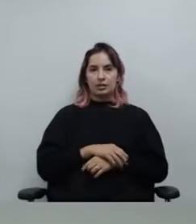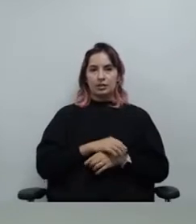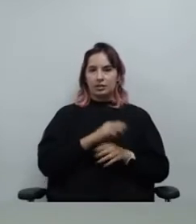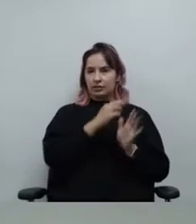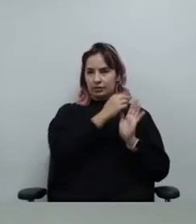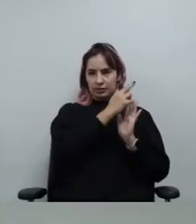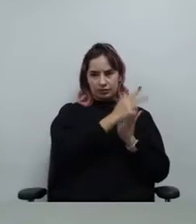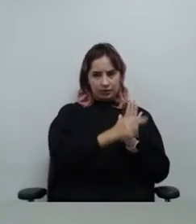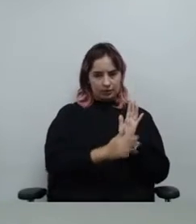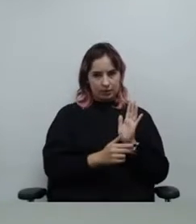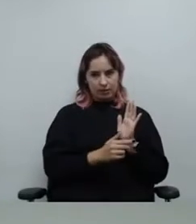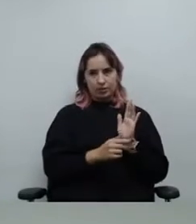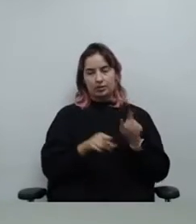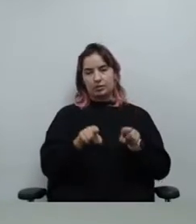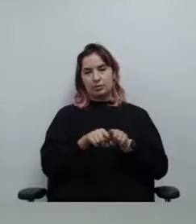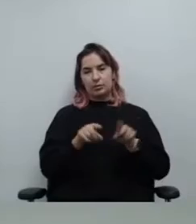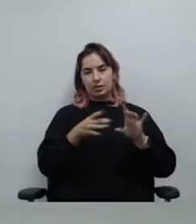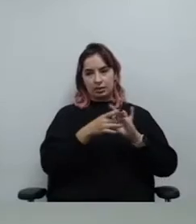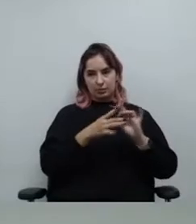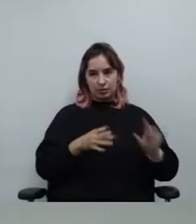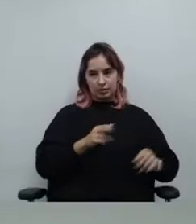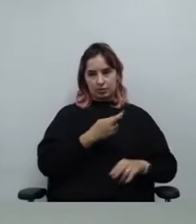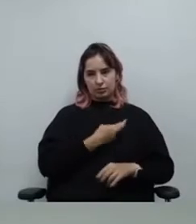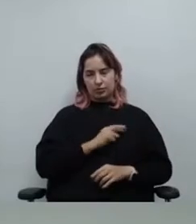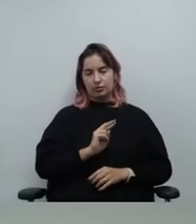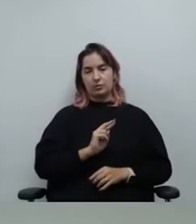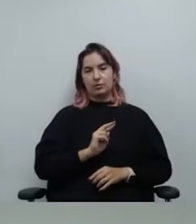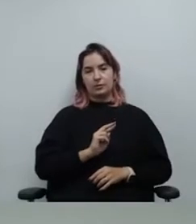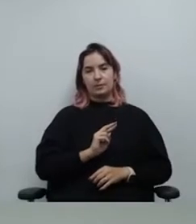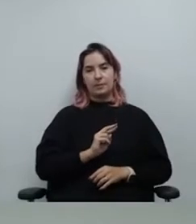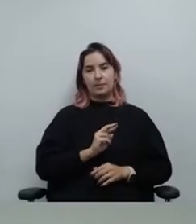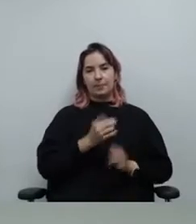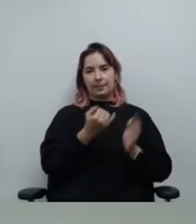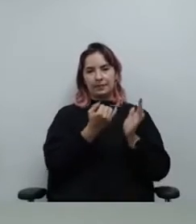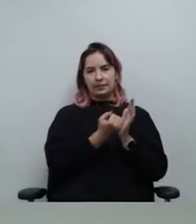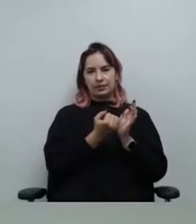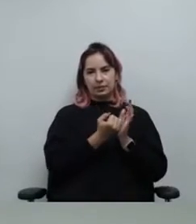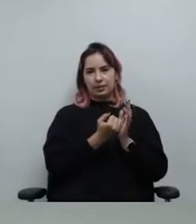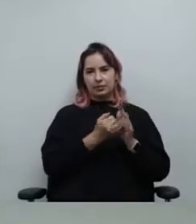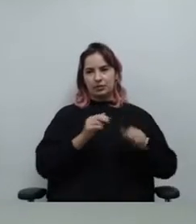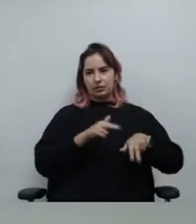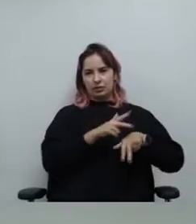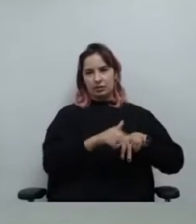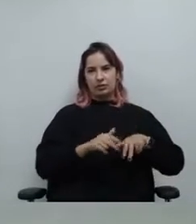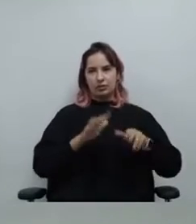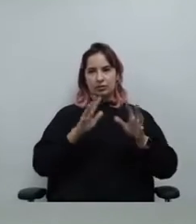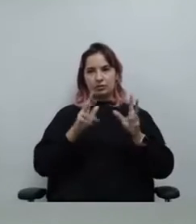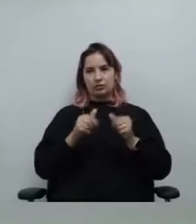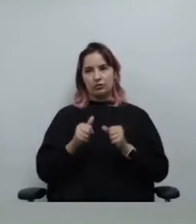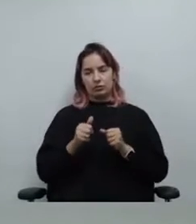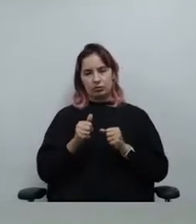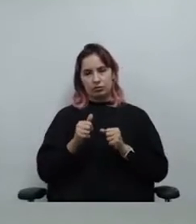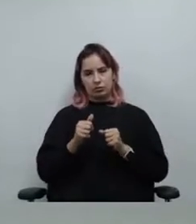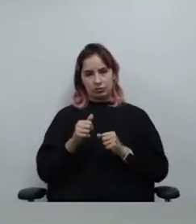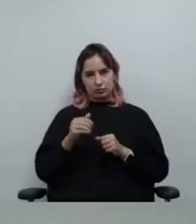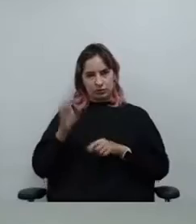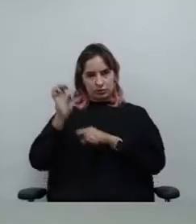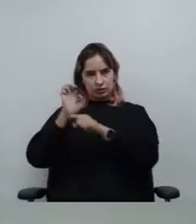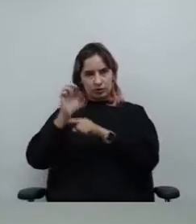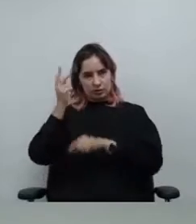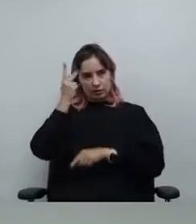etnia, liberdade religiosa e identidade de gênero em todo o estado de São Paulo. Obrigado pela atenção